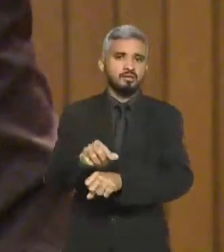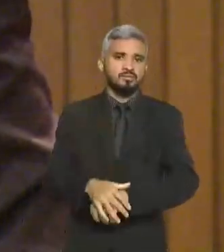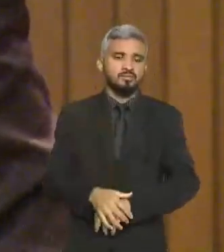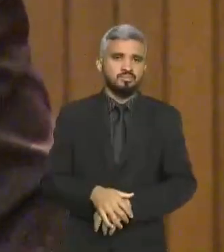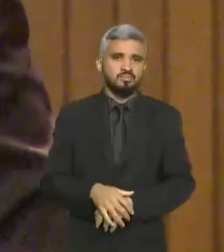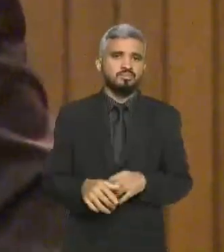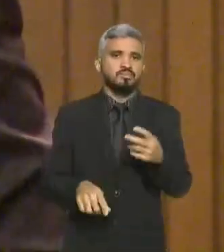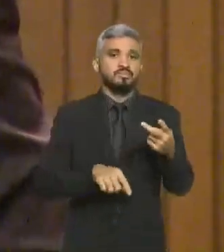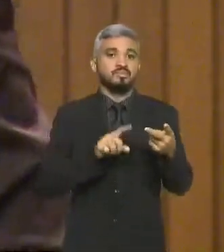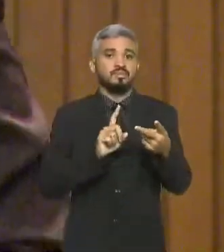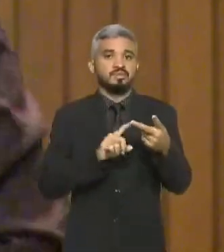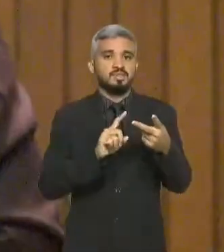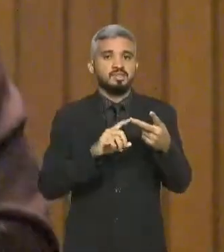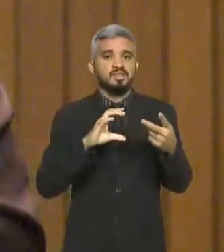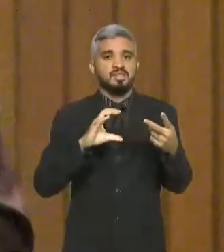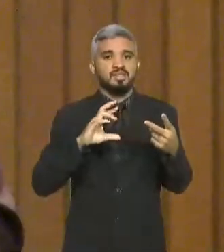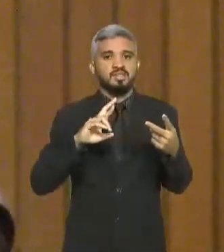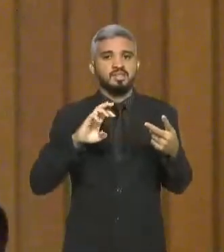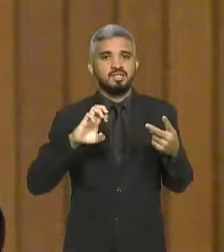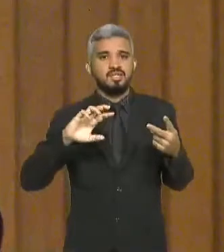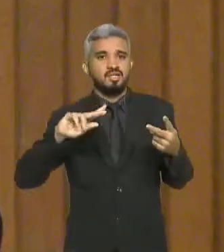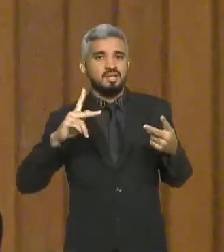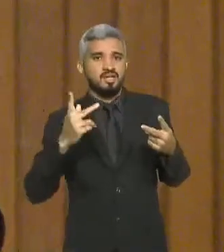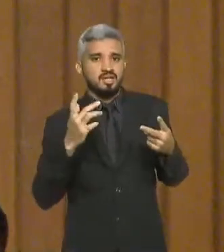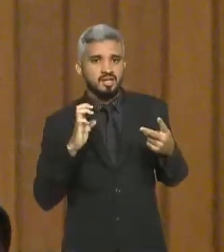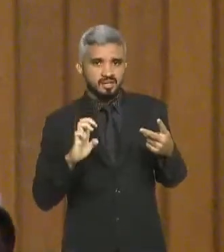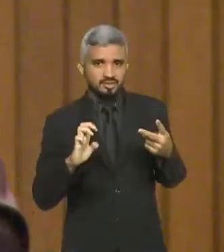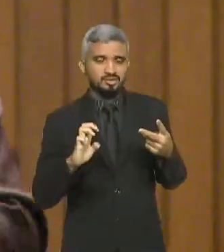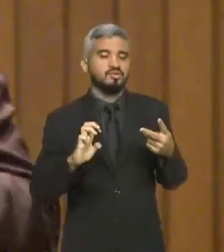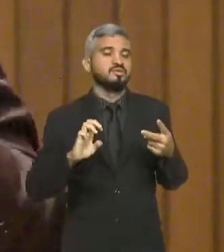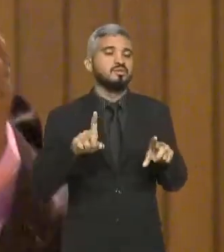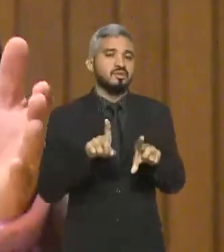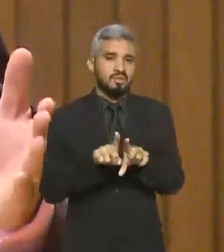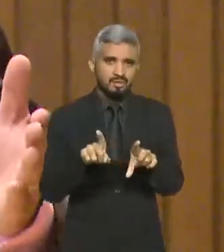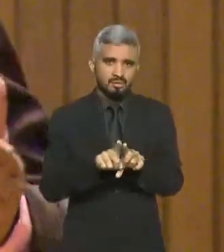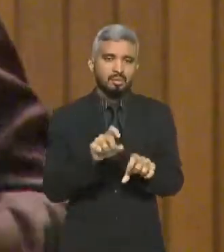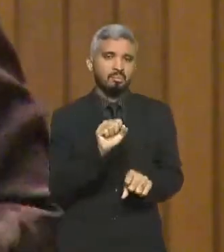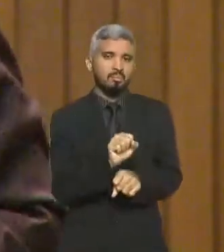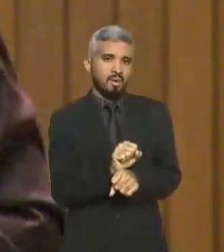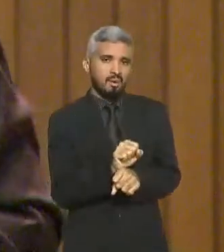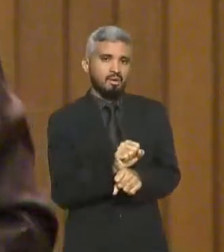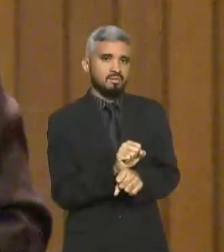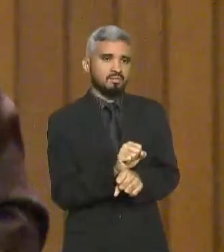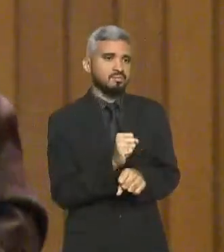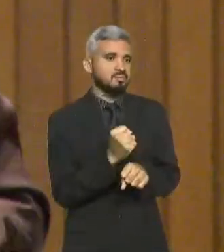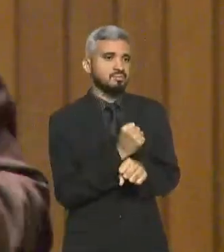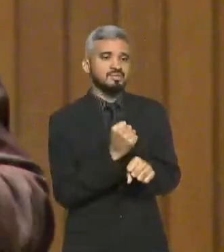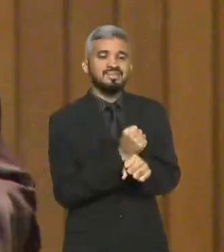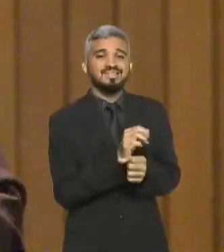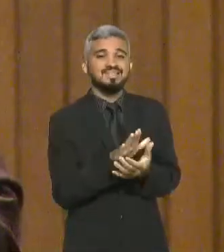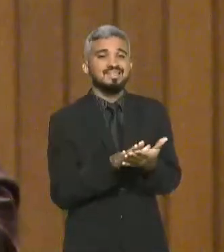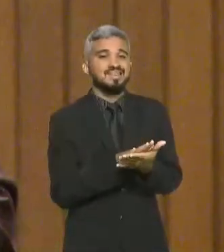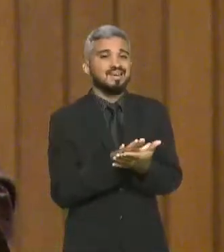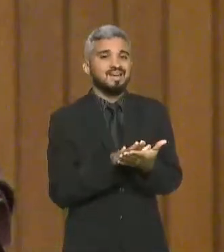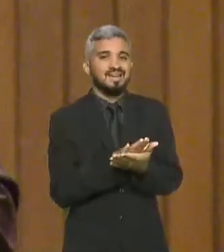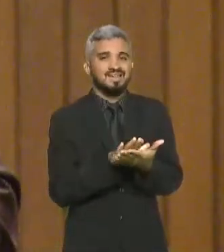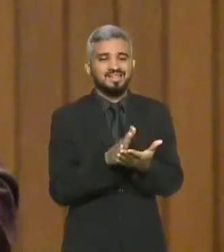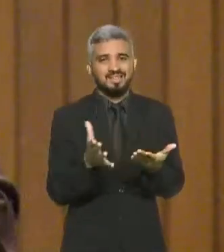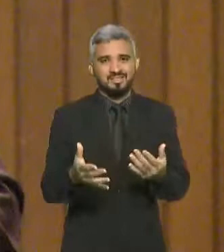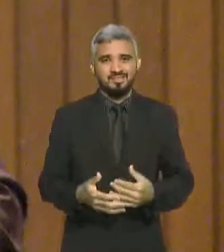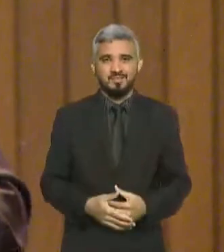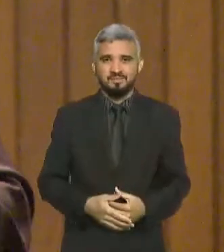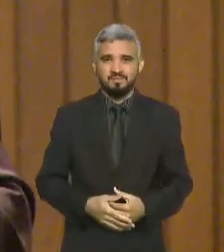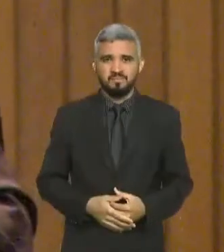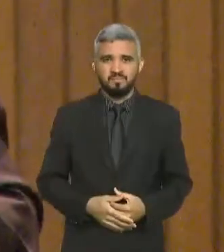creches continuam na mesma situação. E aí, eu quero dizer, mais uma vez,